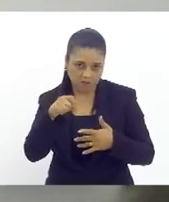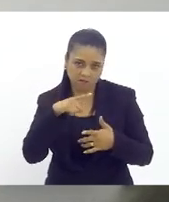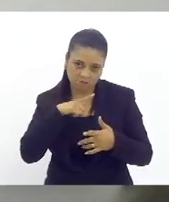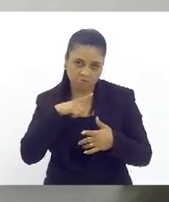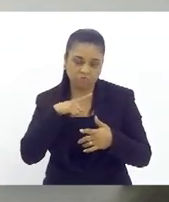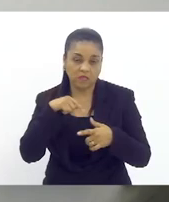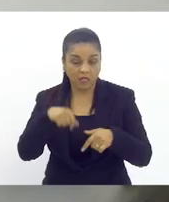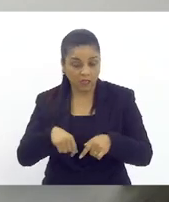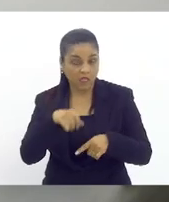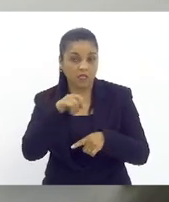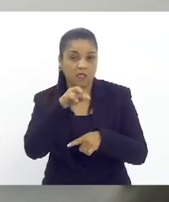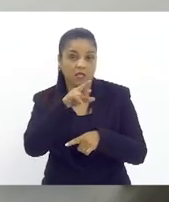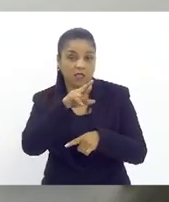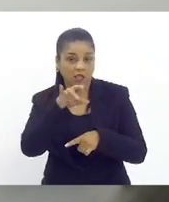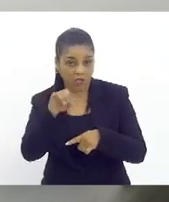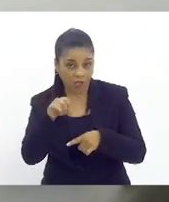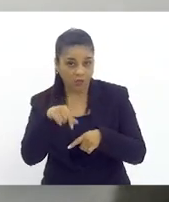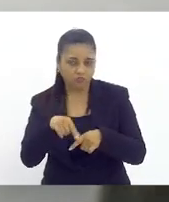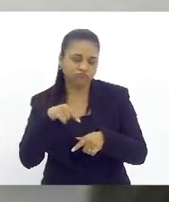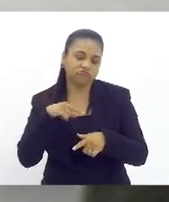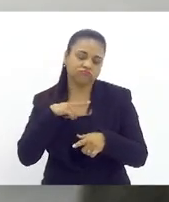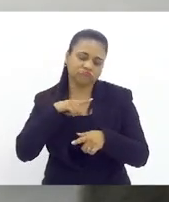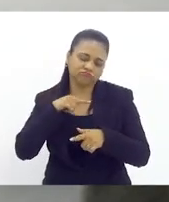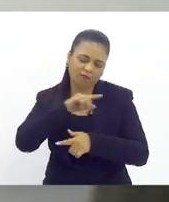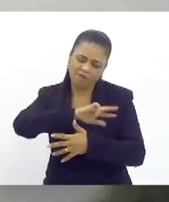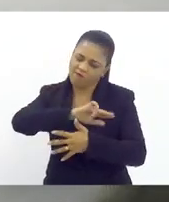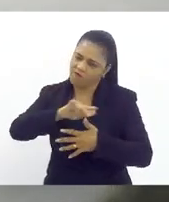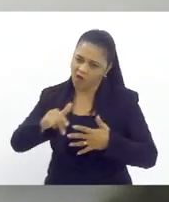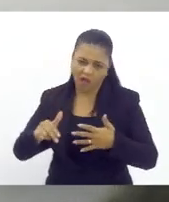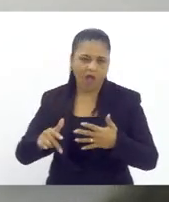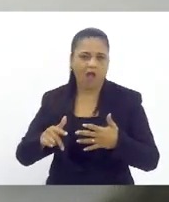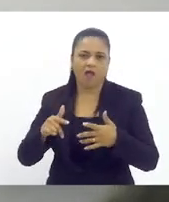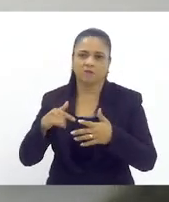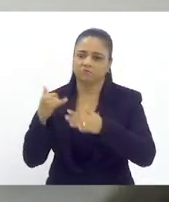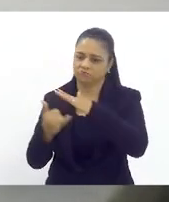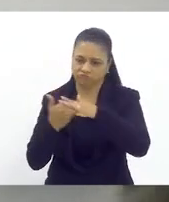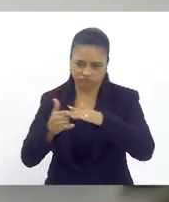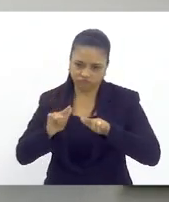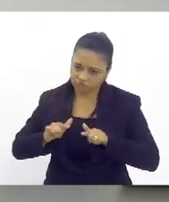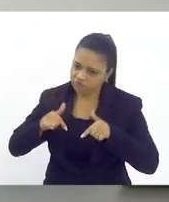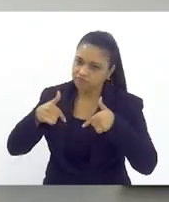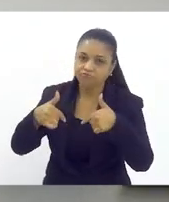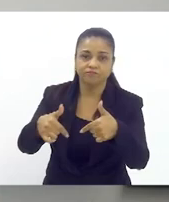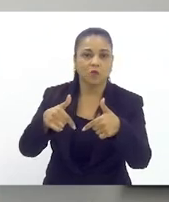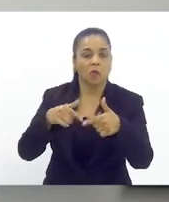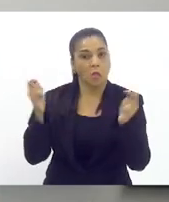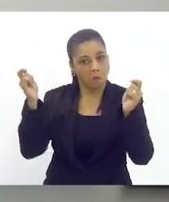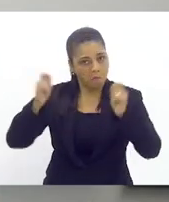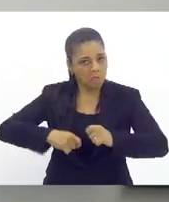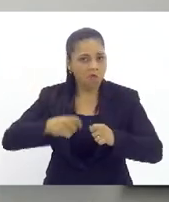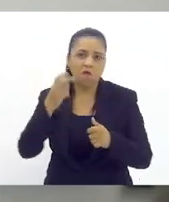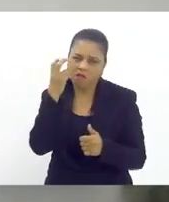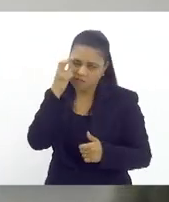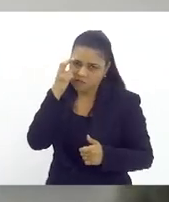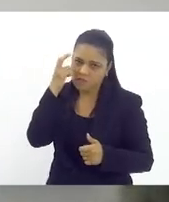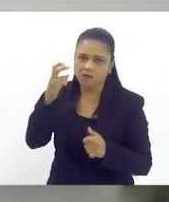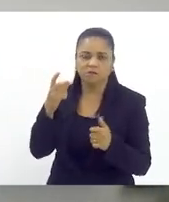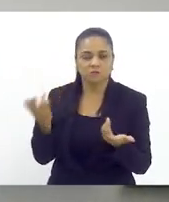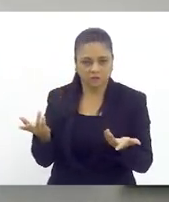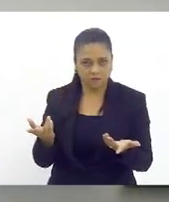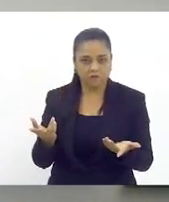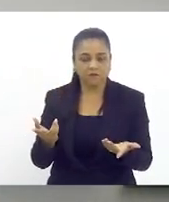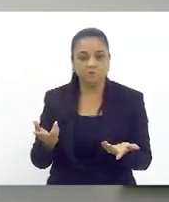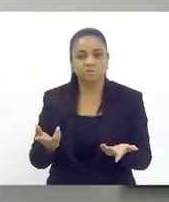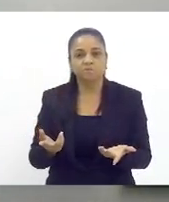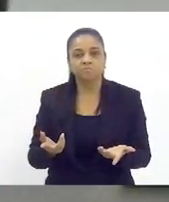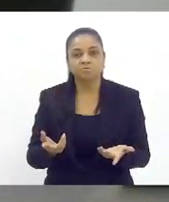é felizmente tem uma série de atores que estão atuando nisso e muito bem com muita competência inteligência e capacidade para